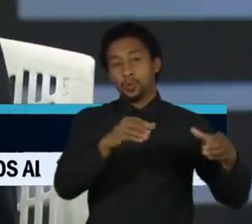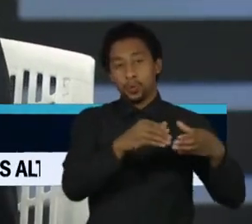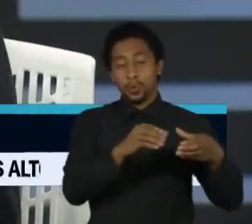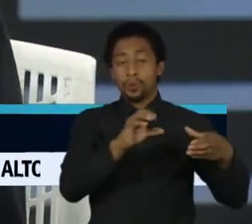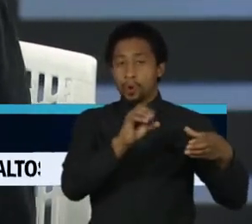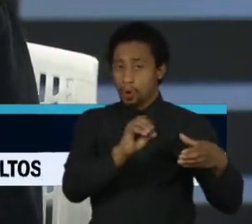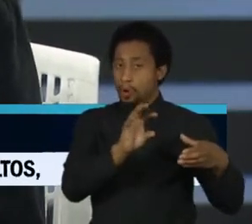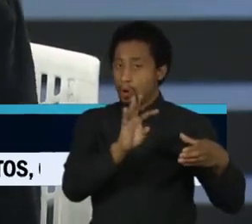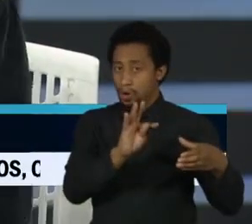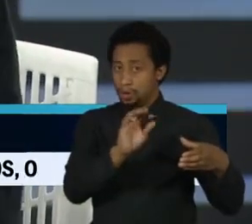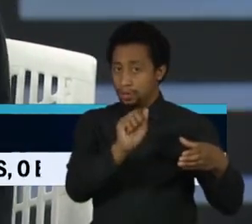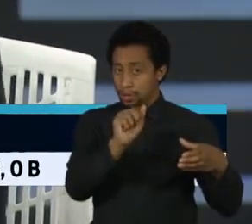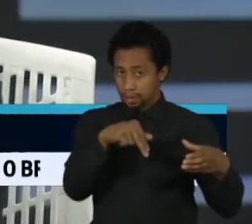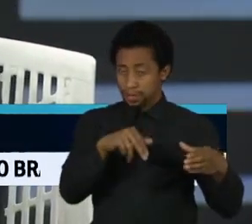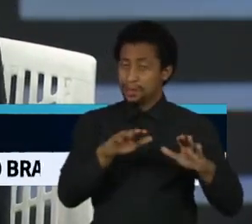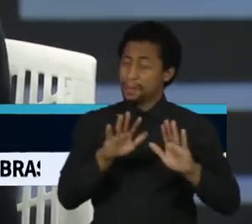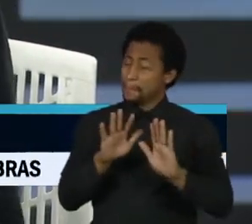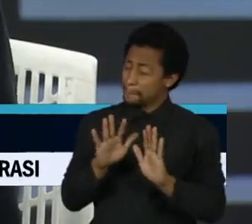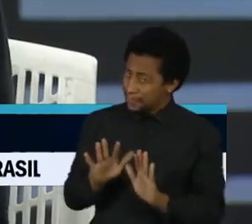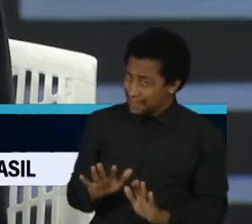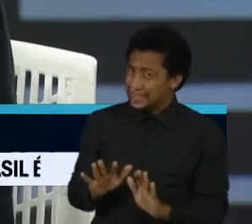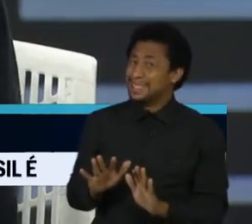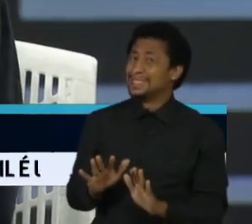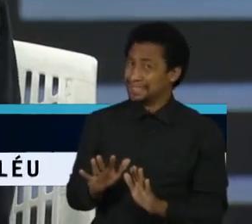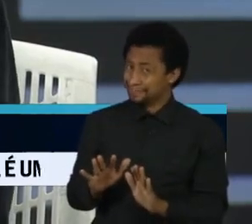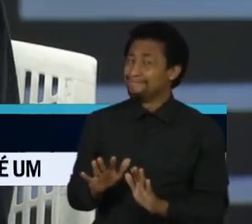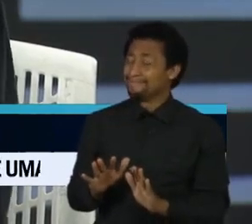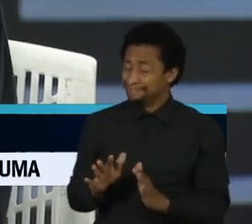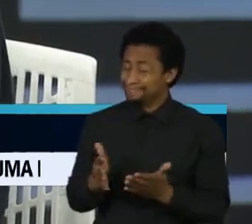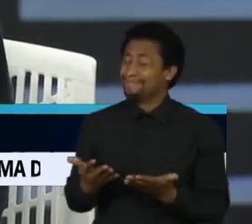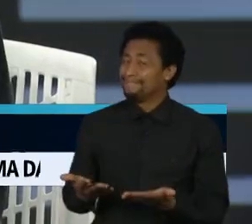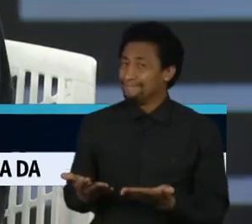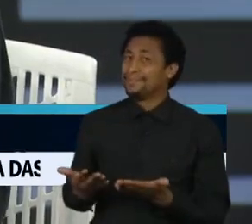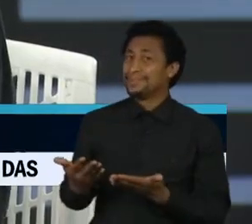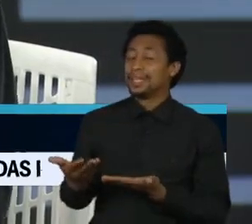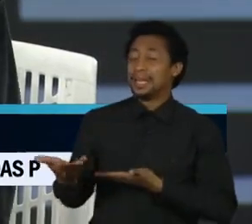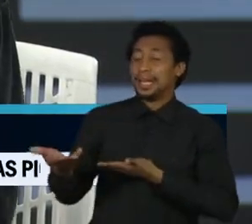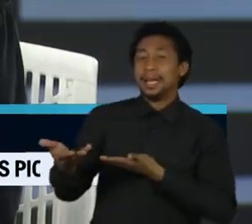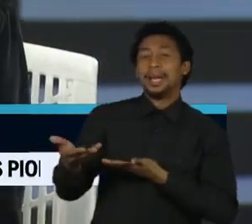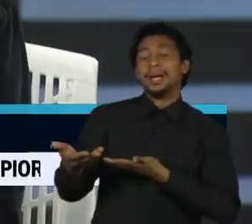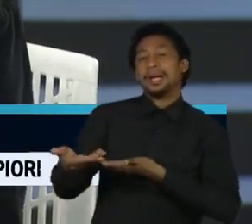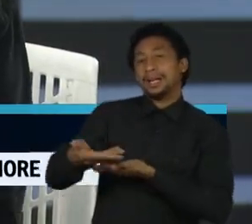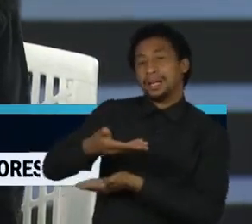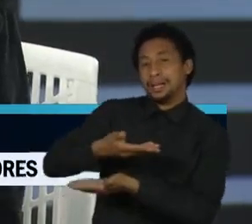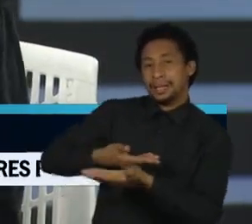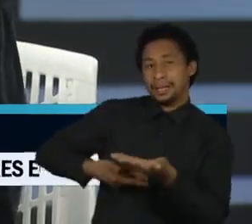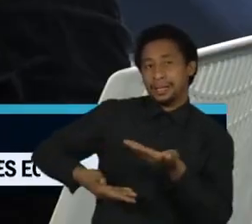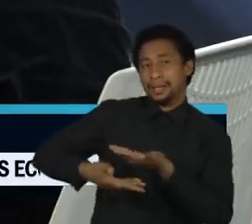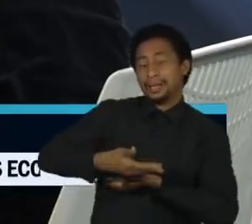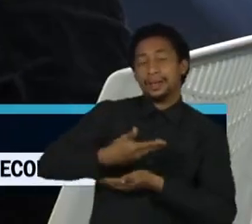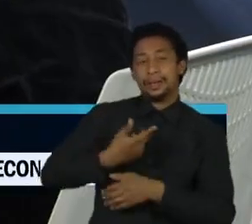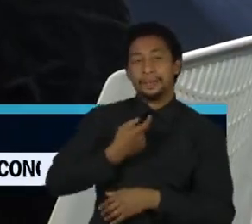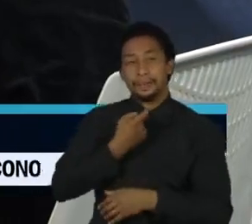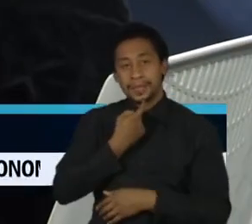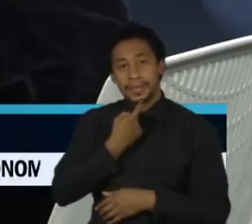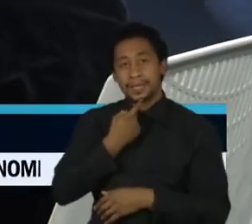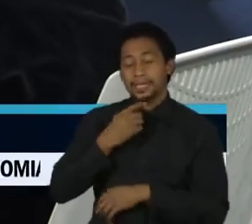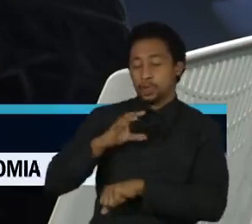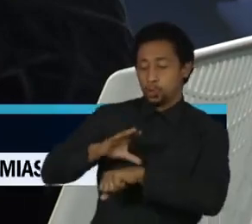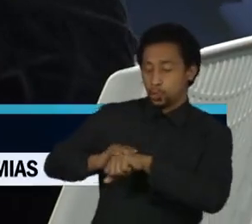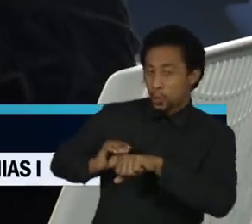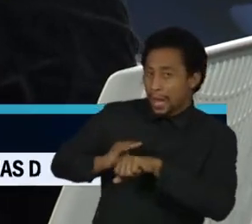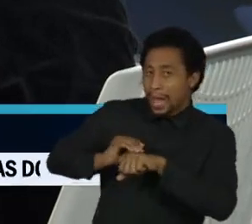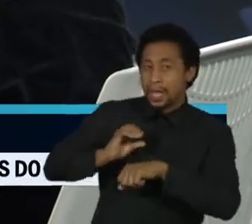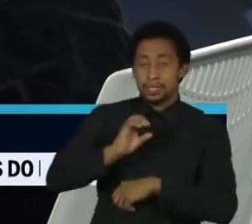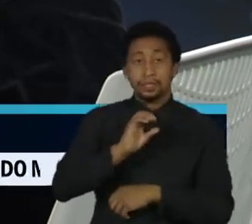a Finlândia e a Suécia eles têm um forte relacionamento com a OTAN, recebem ajuda, já tem